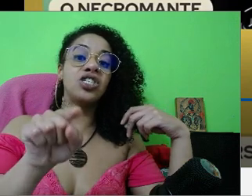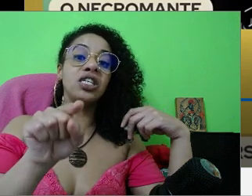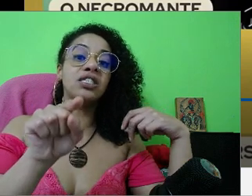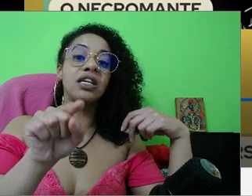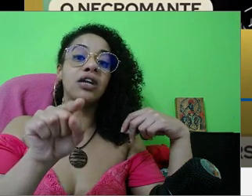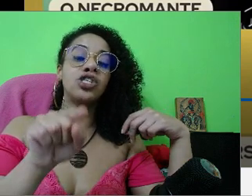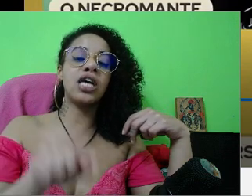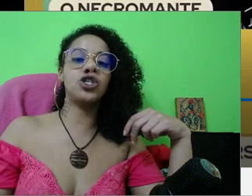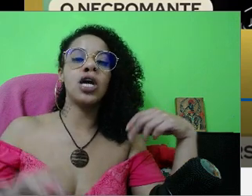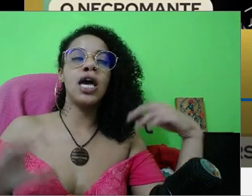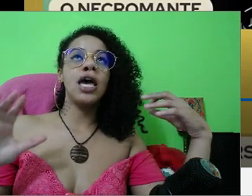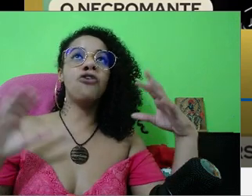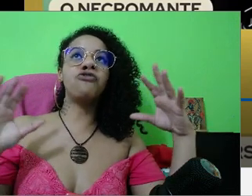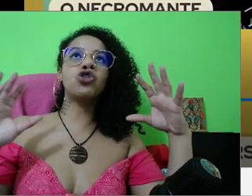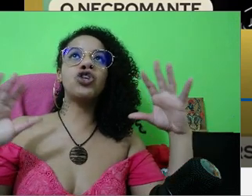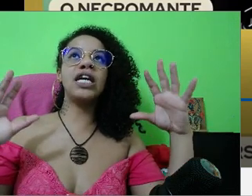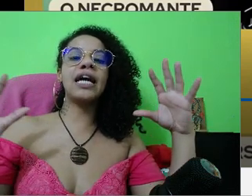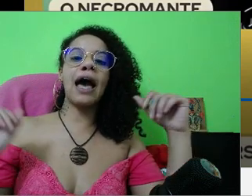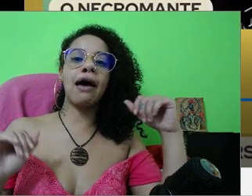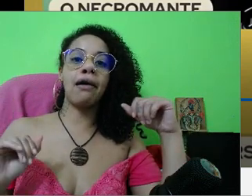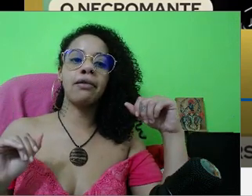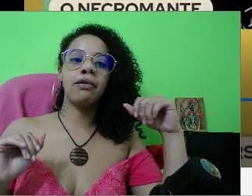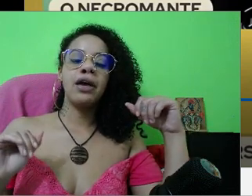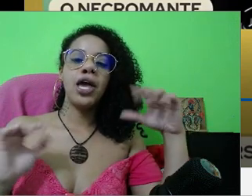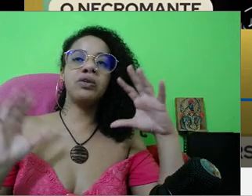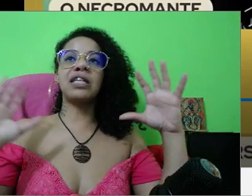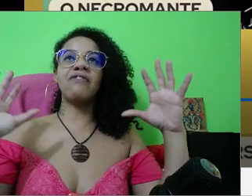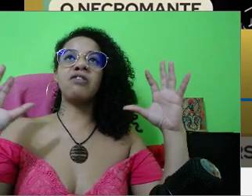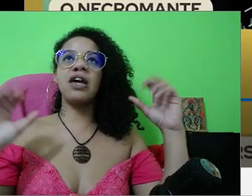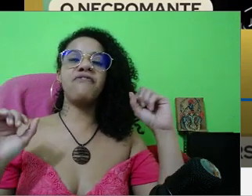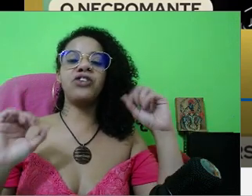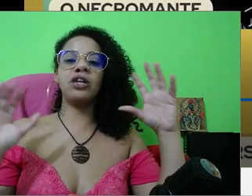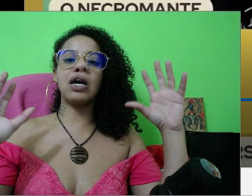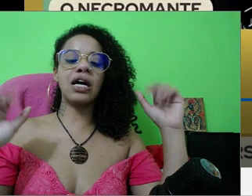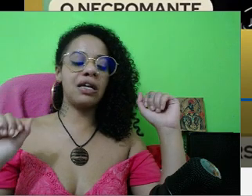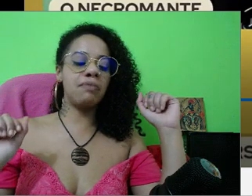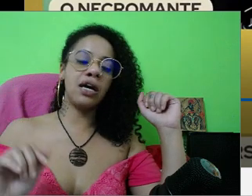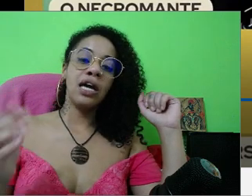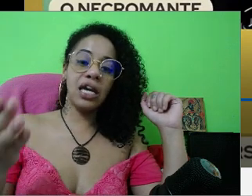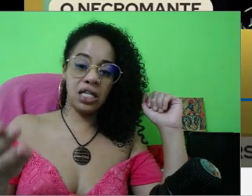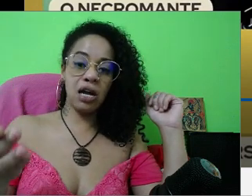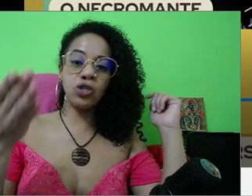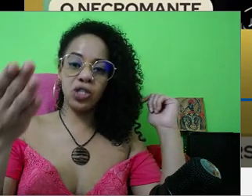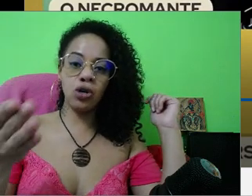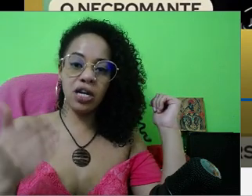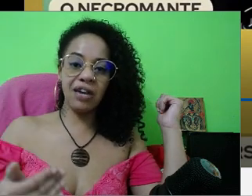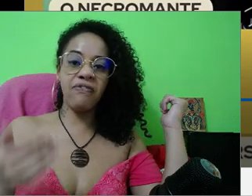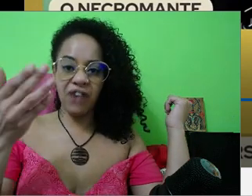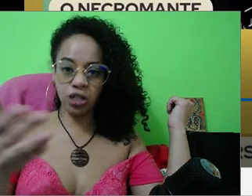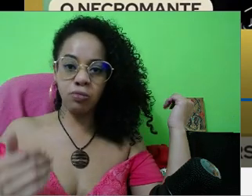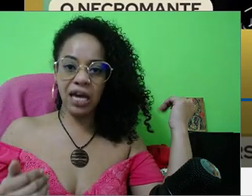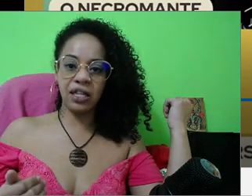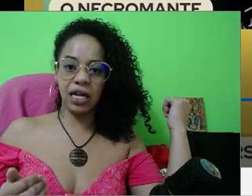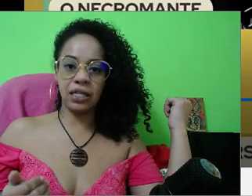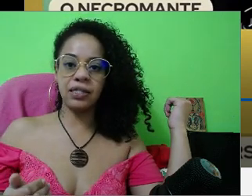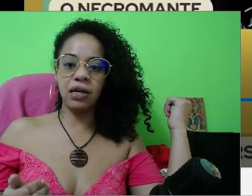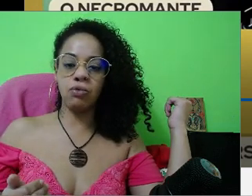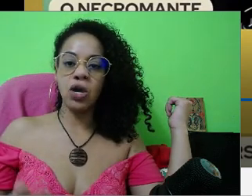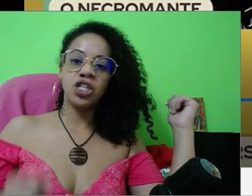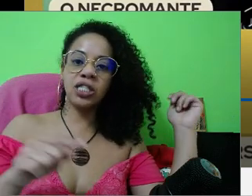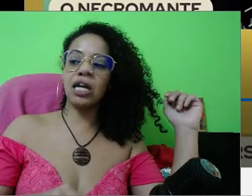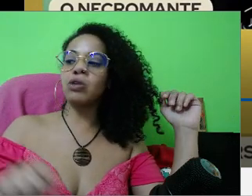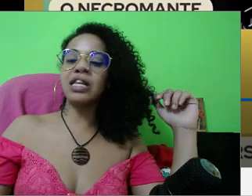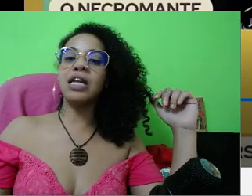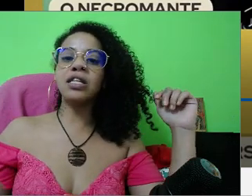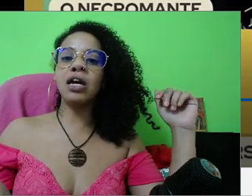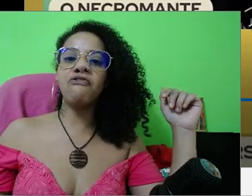você disse lá no chat eu vou Coringa eu estava me referindo à academia Então o senhor que faça uma retratação